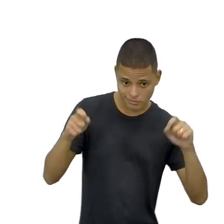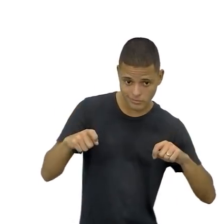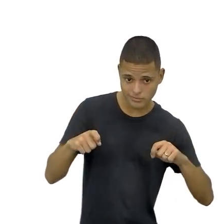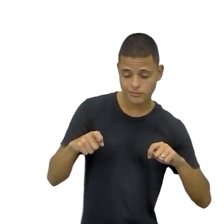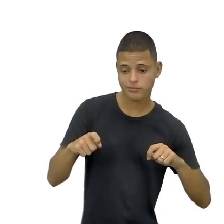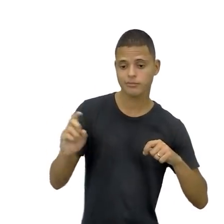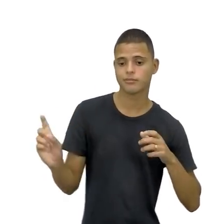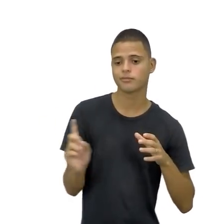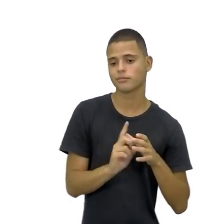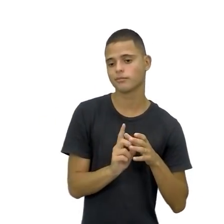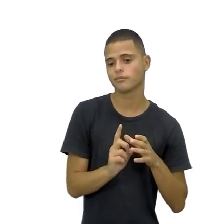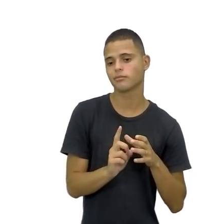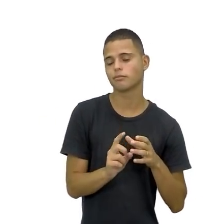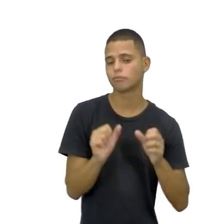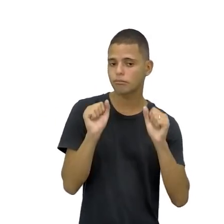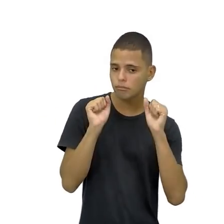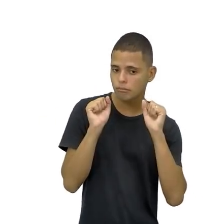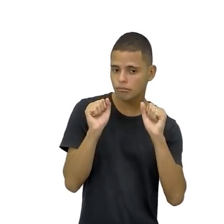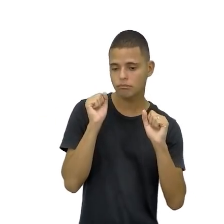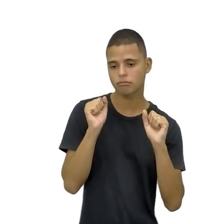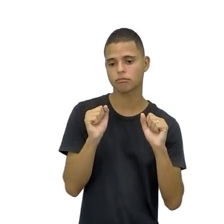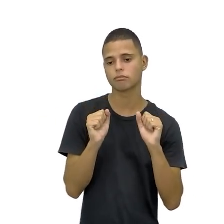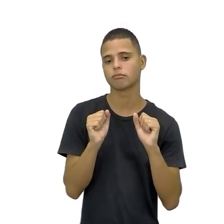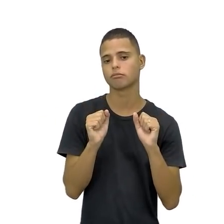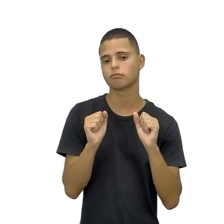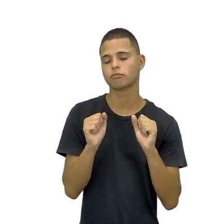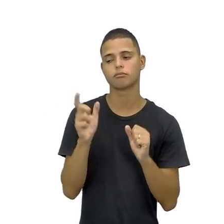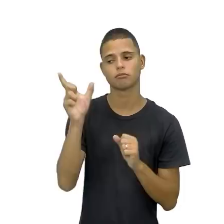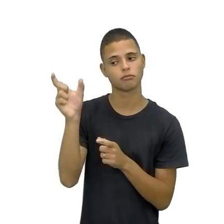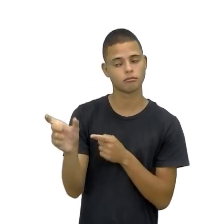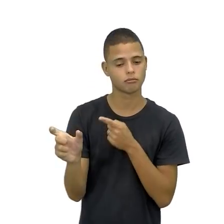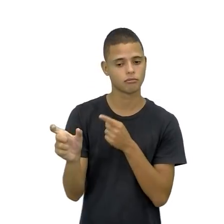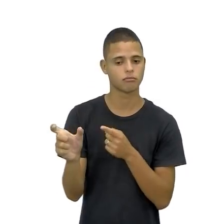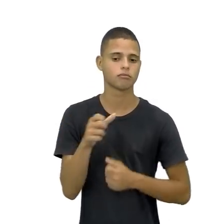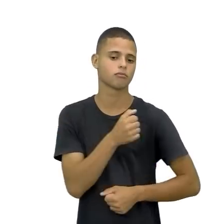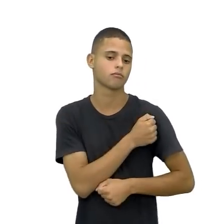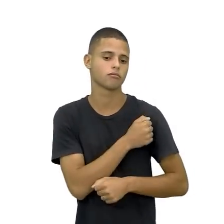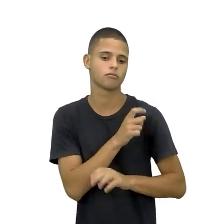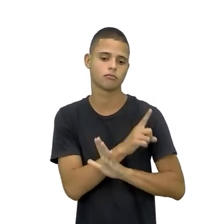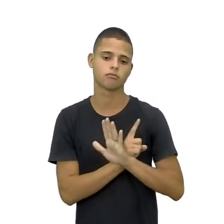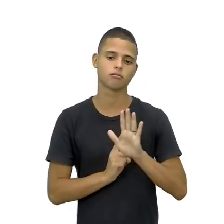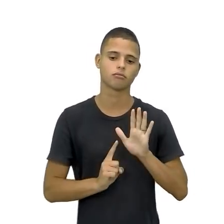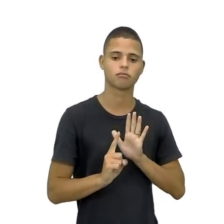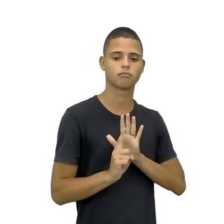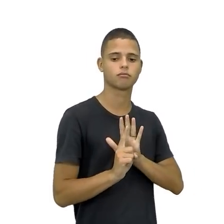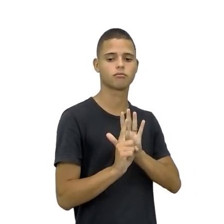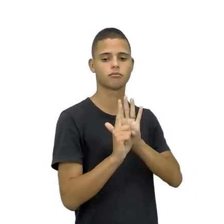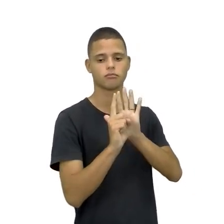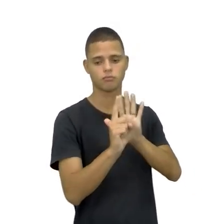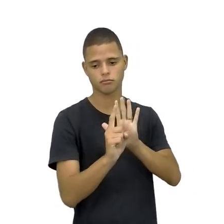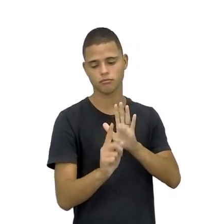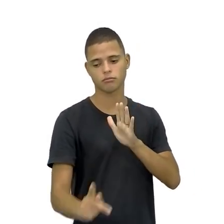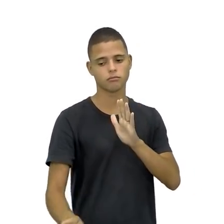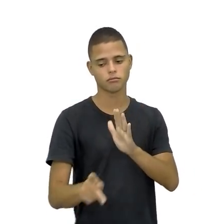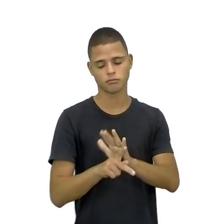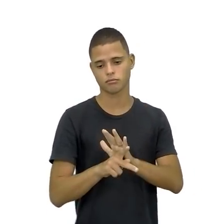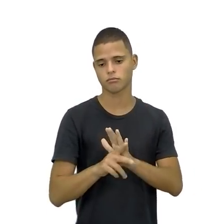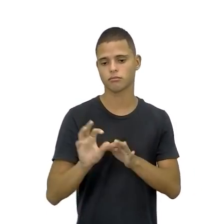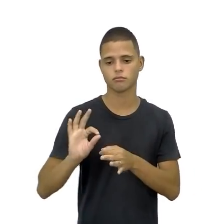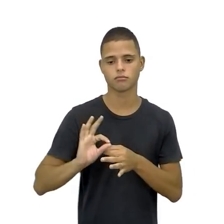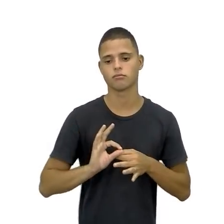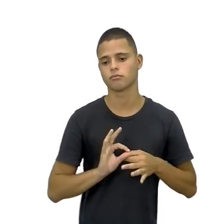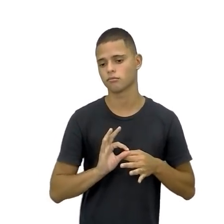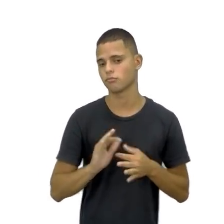podem fazer com que o estudante seja protagonista do seu próprio, né, do seu próprio fazer. Algumas